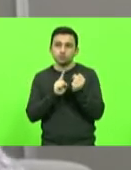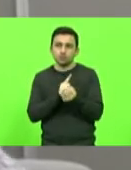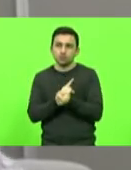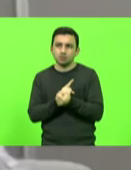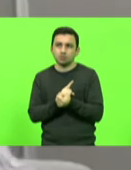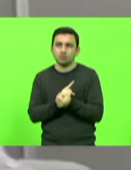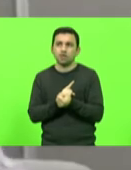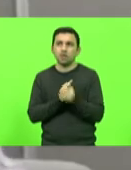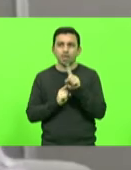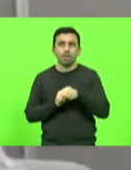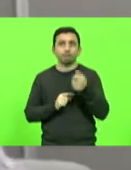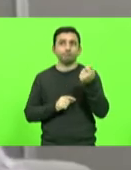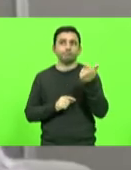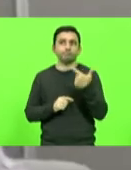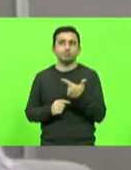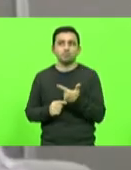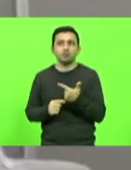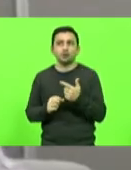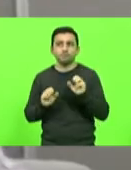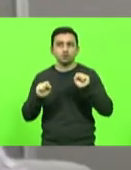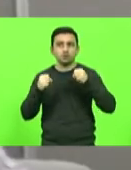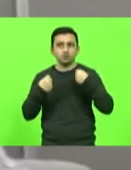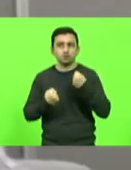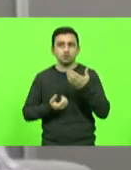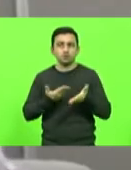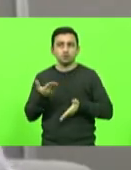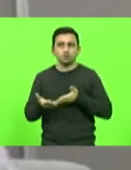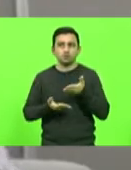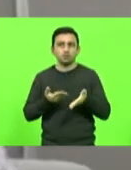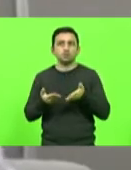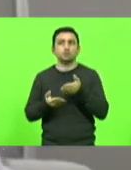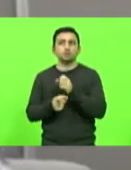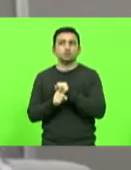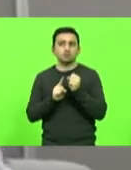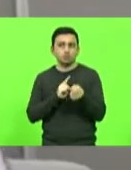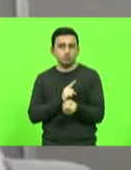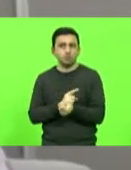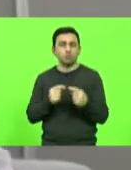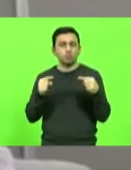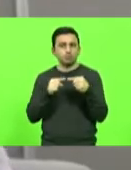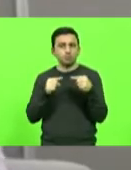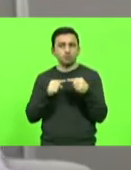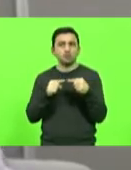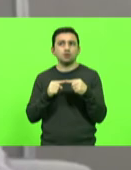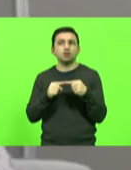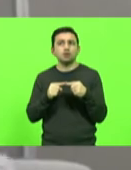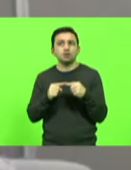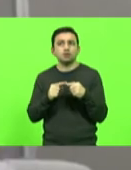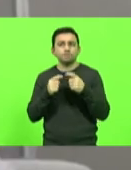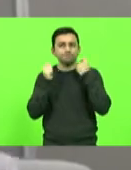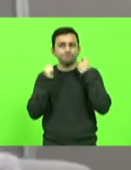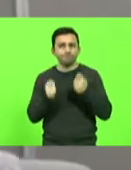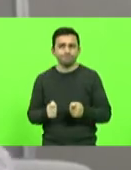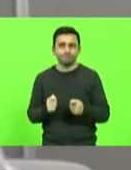perpassam pelo fortalecimento da política de assistência social, e a concretização se dá, como já foi dito aqui, por um orçamento